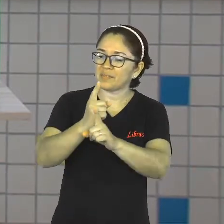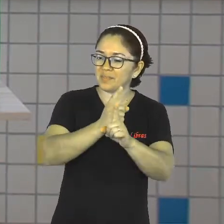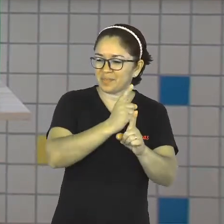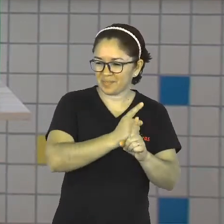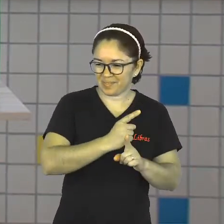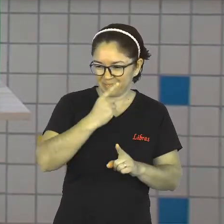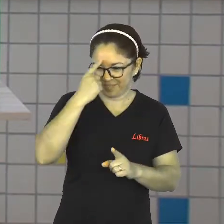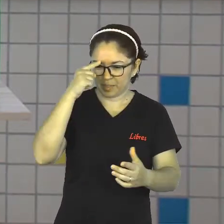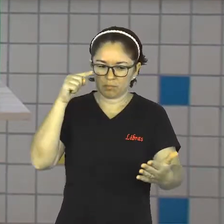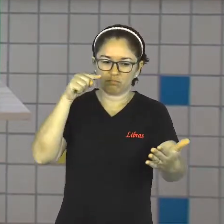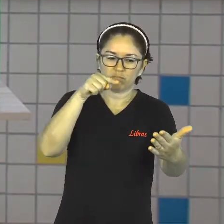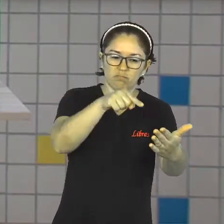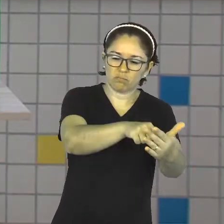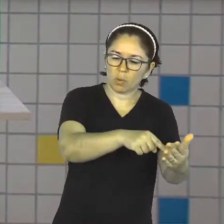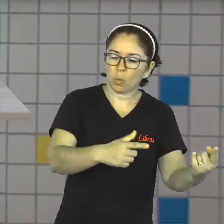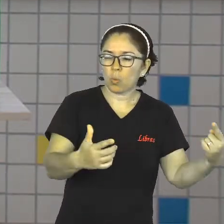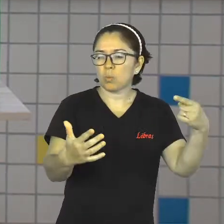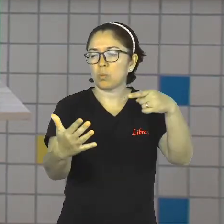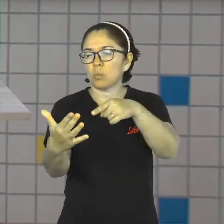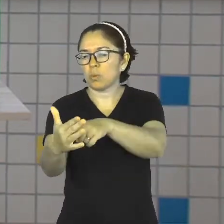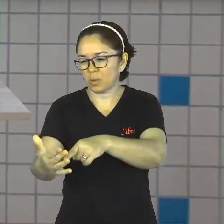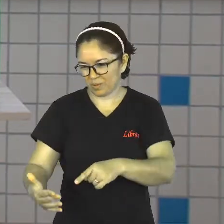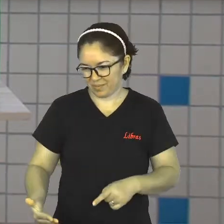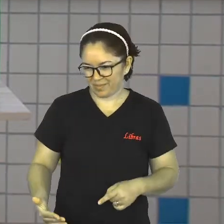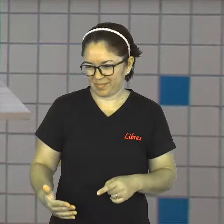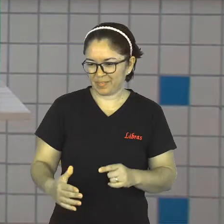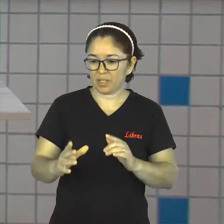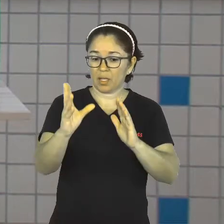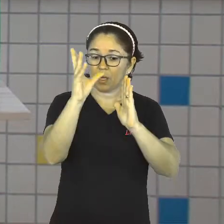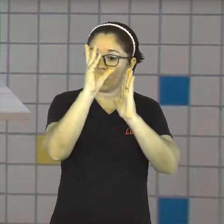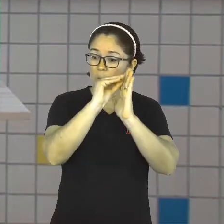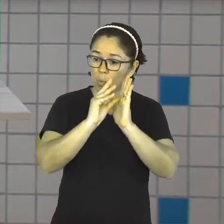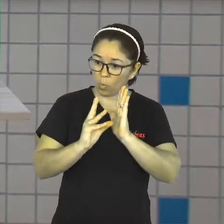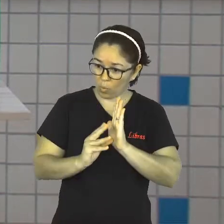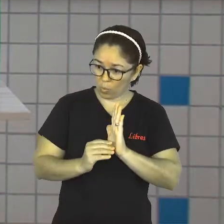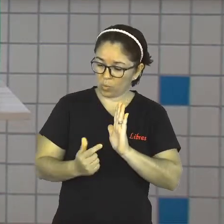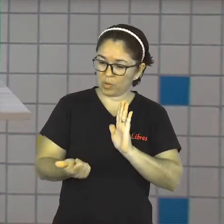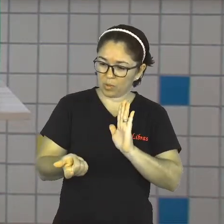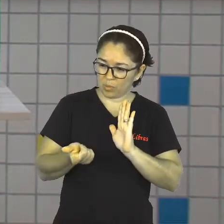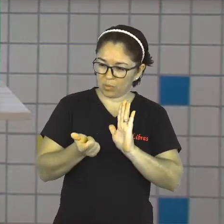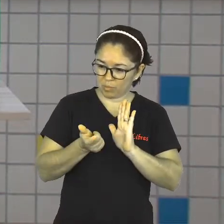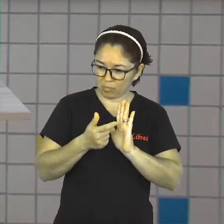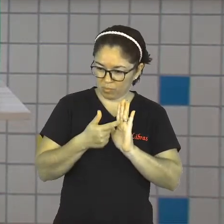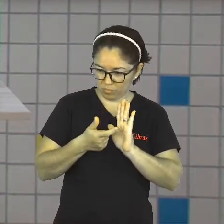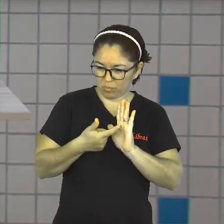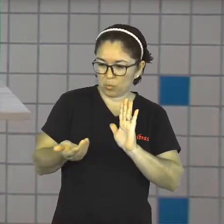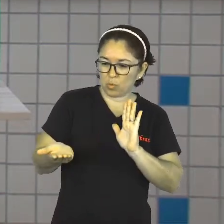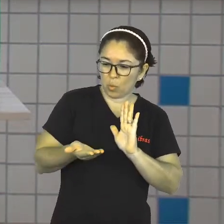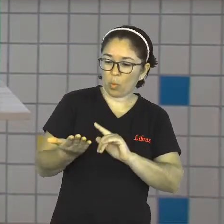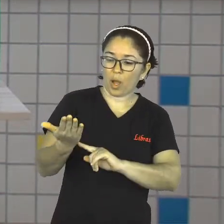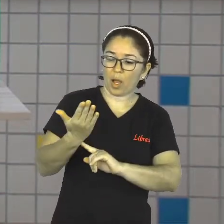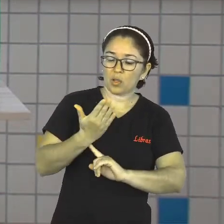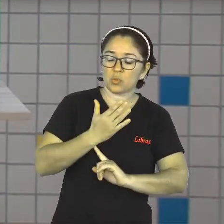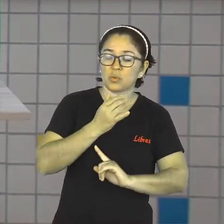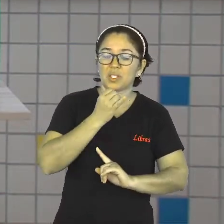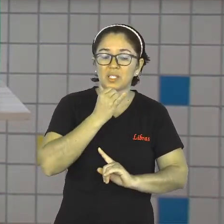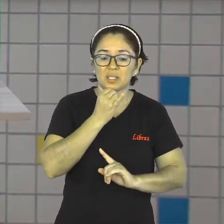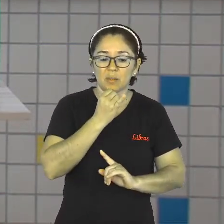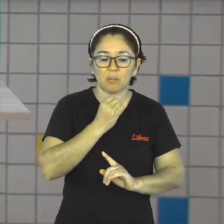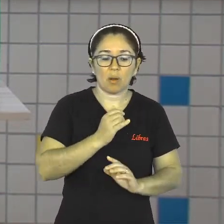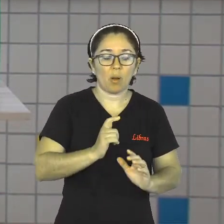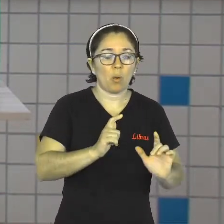Um conteúdo que vai nos ajudar a perceber onde as coisas se localizam, onde os objetos,